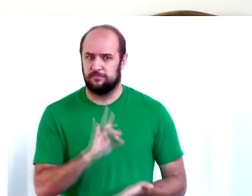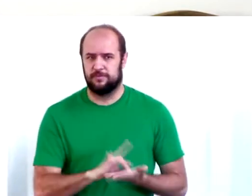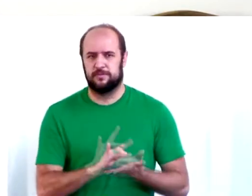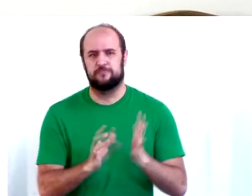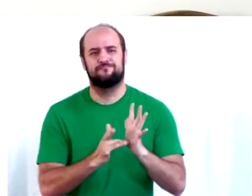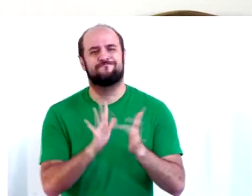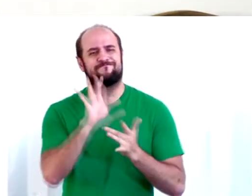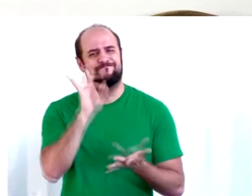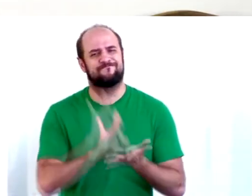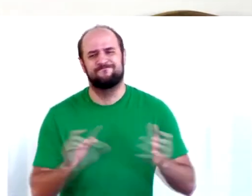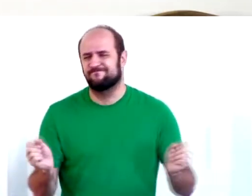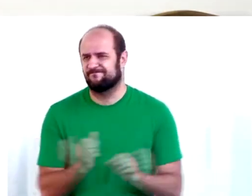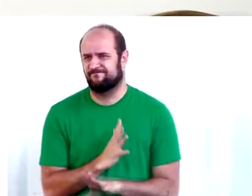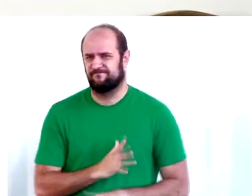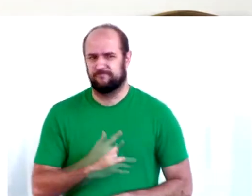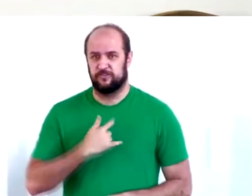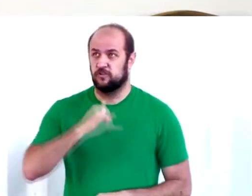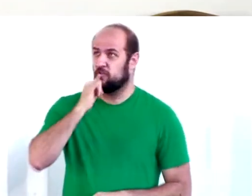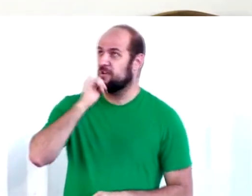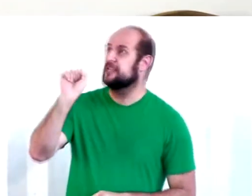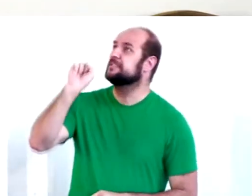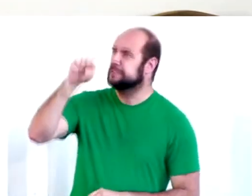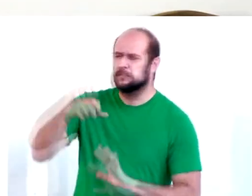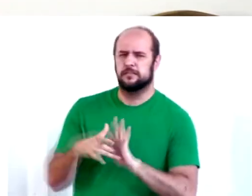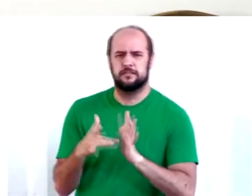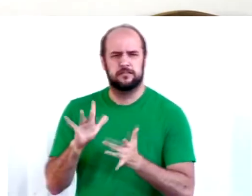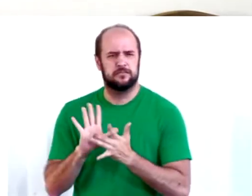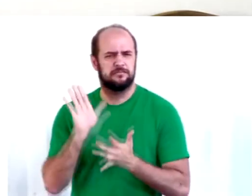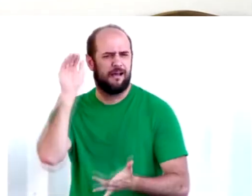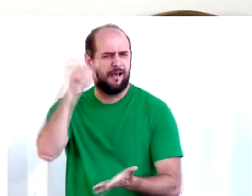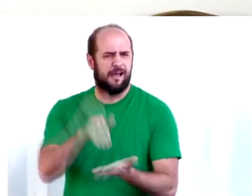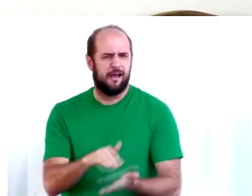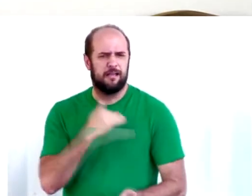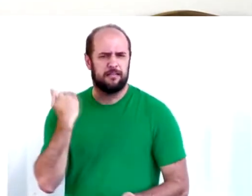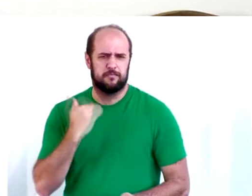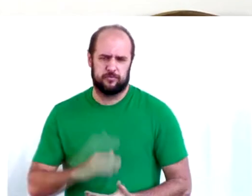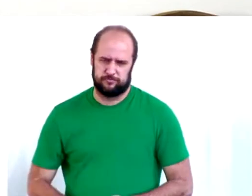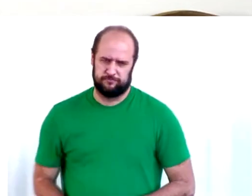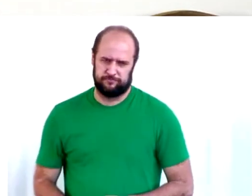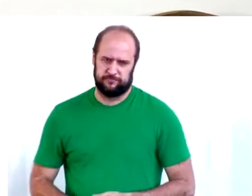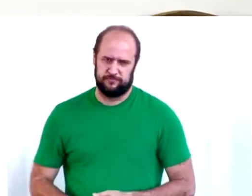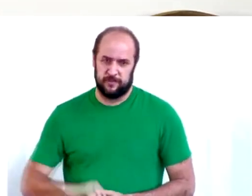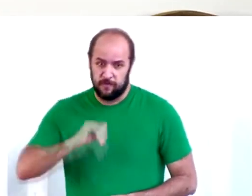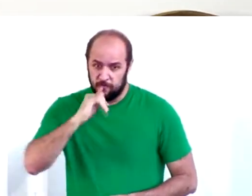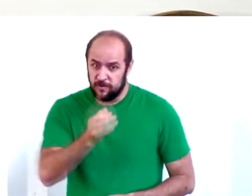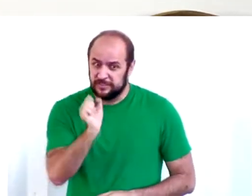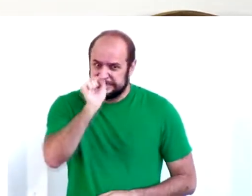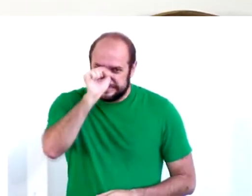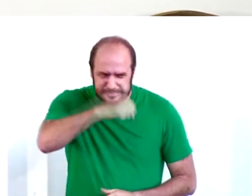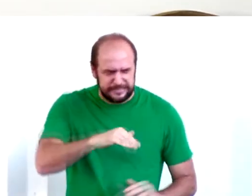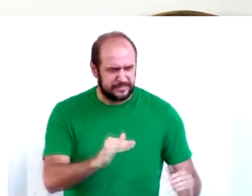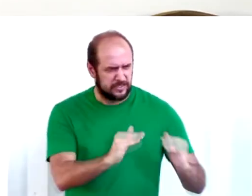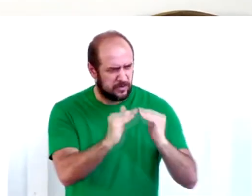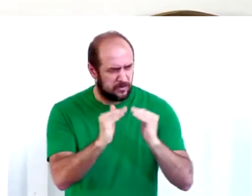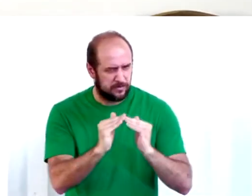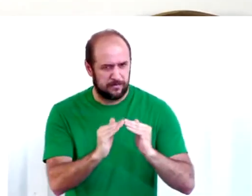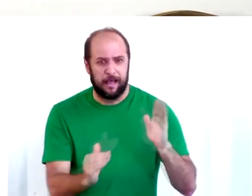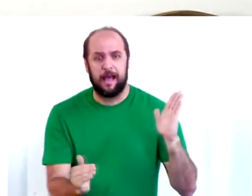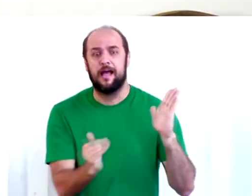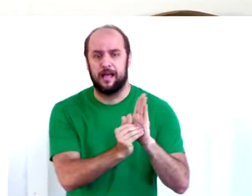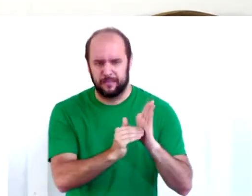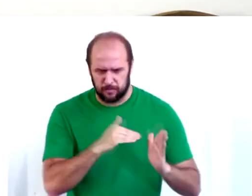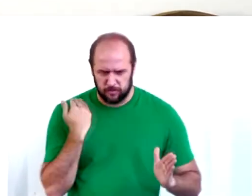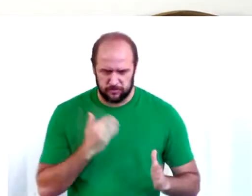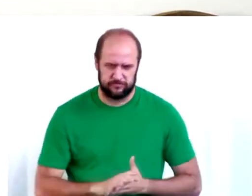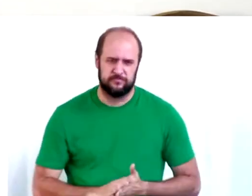Jesus. Quando nós dizemos sim a Jesus, até a morte. Quando nós dizemos sim aos nossos acordos, até a morte.